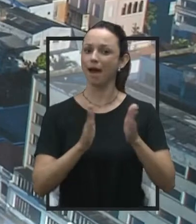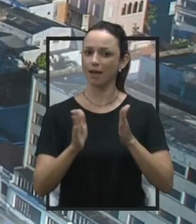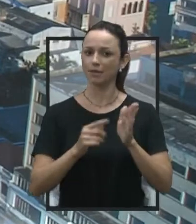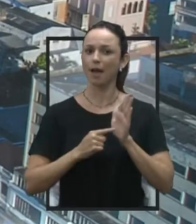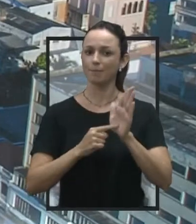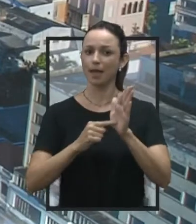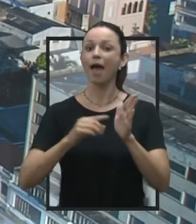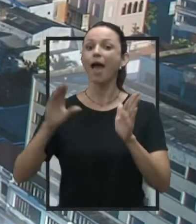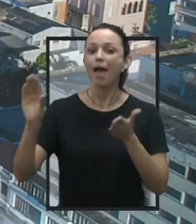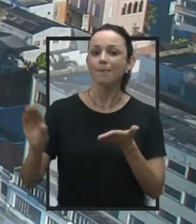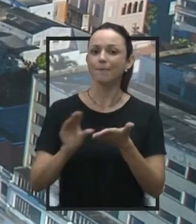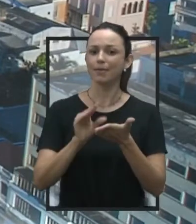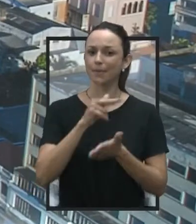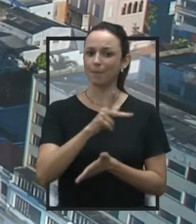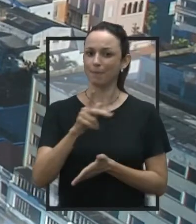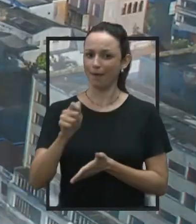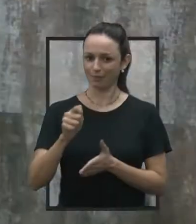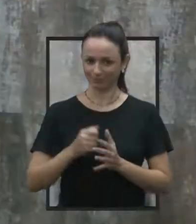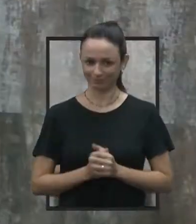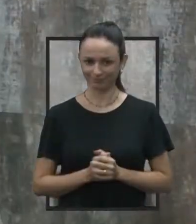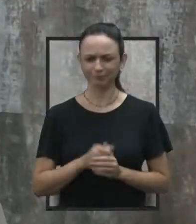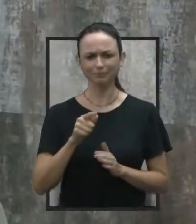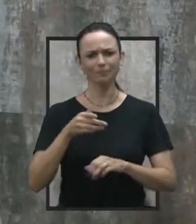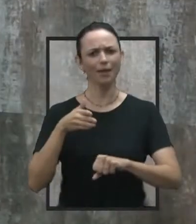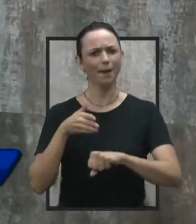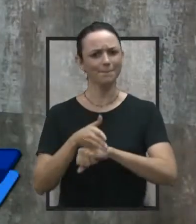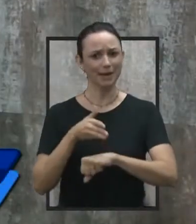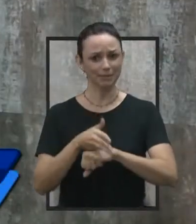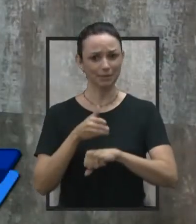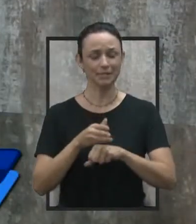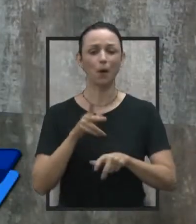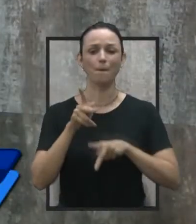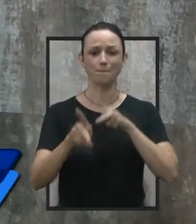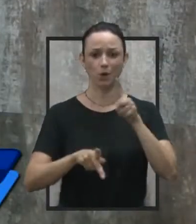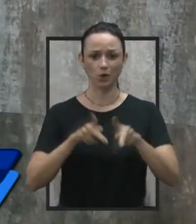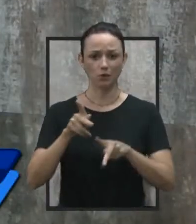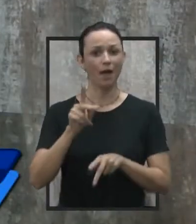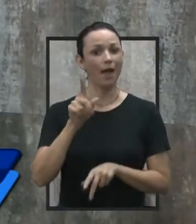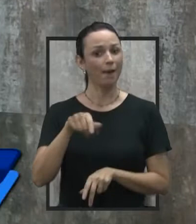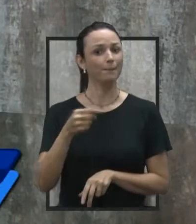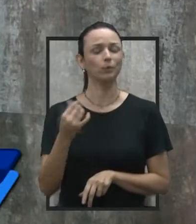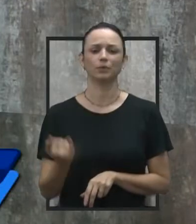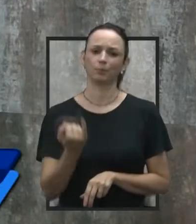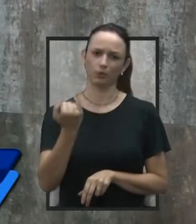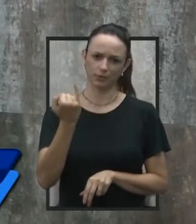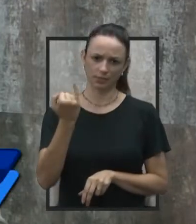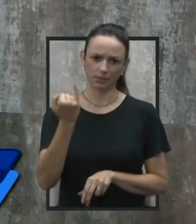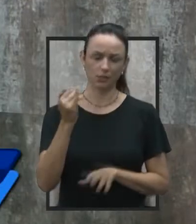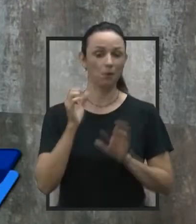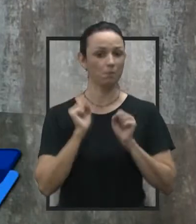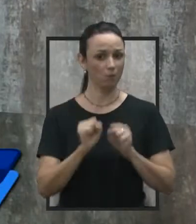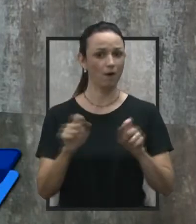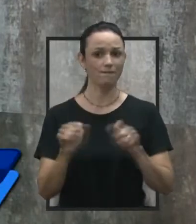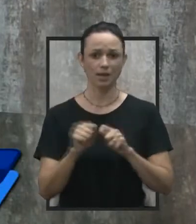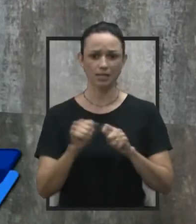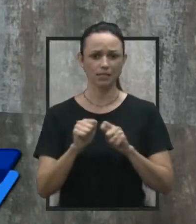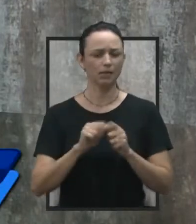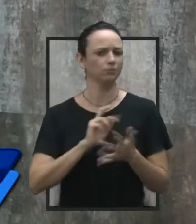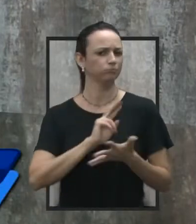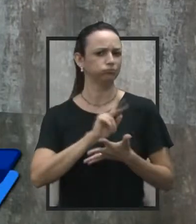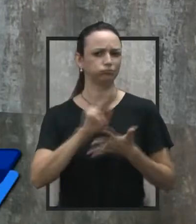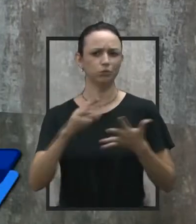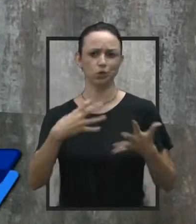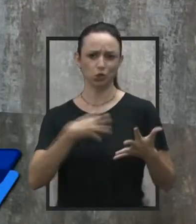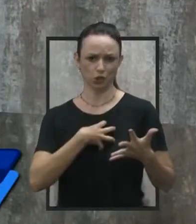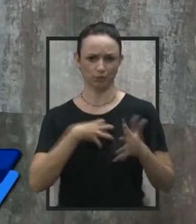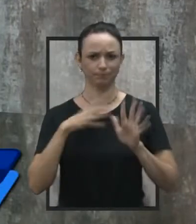apresentação de emendas ao PPA. Essa participação popular ela é muito importante e ela pode ser feita por inúmeras maneiras. A